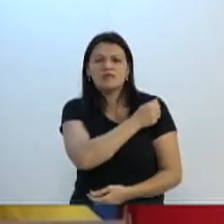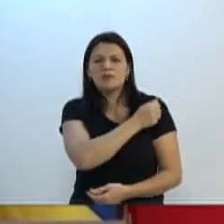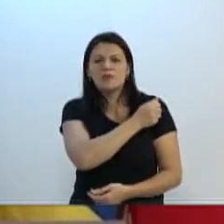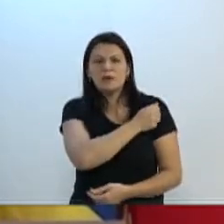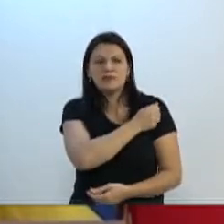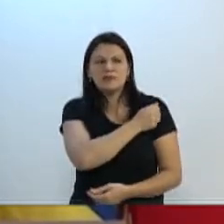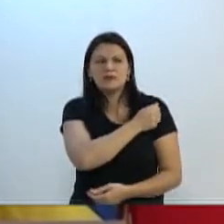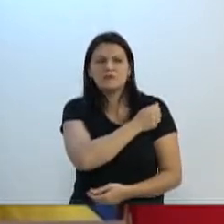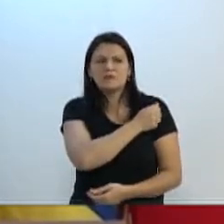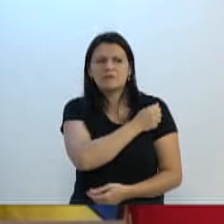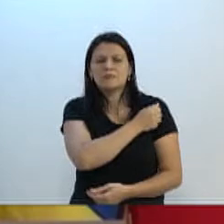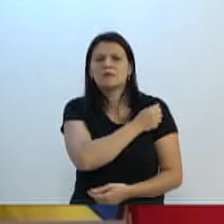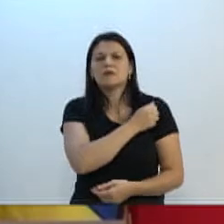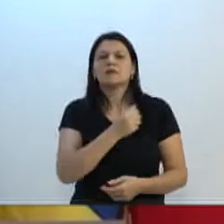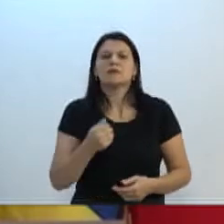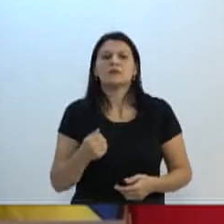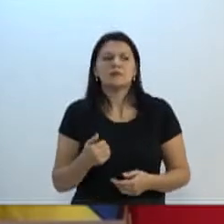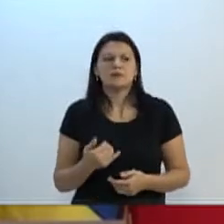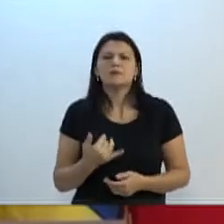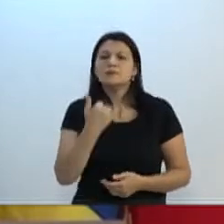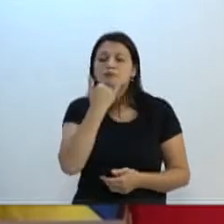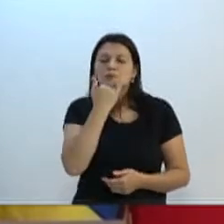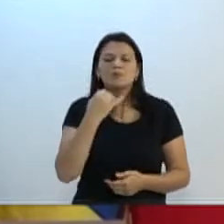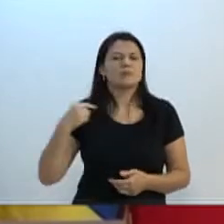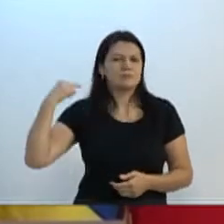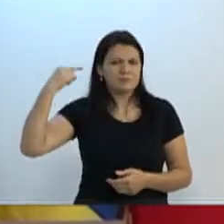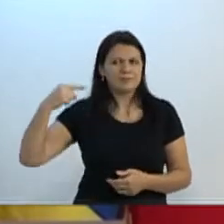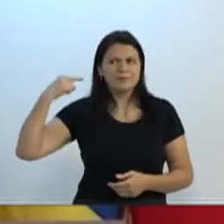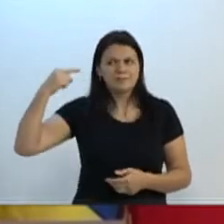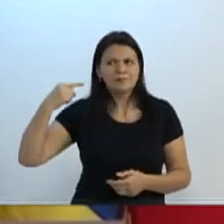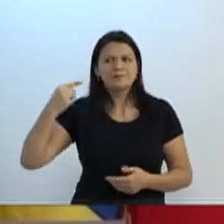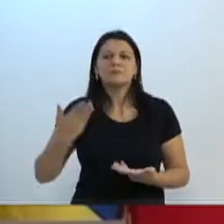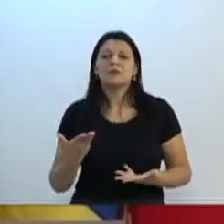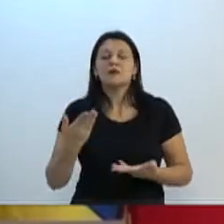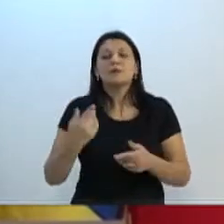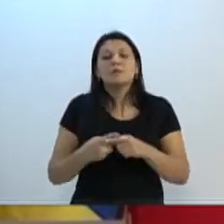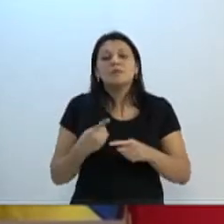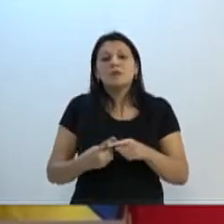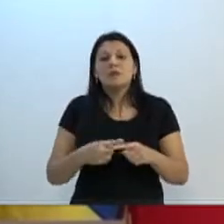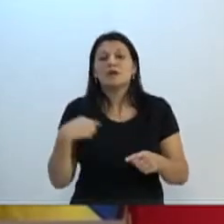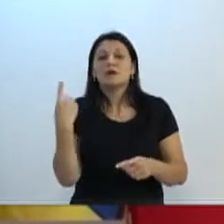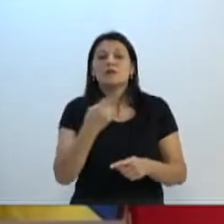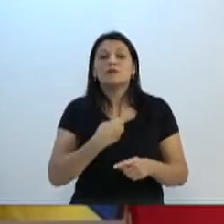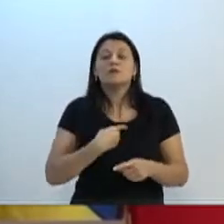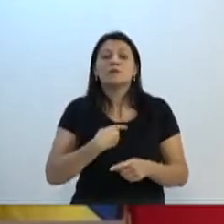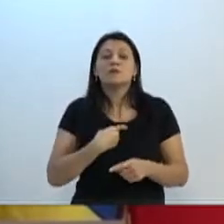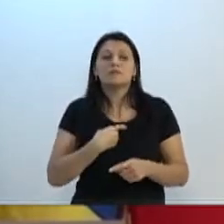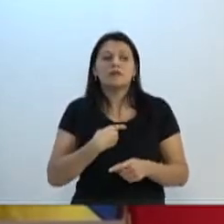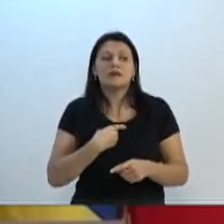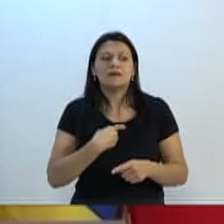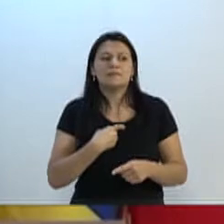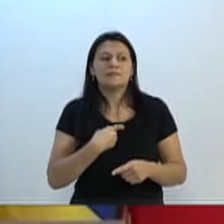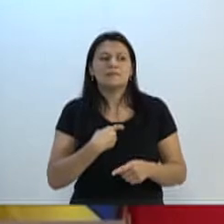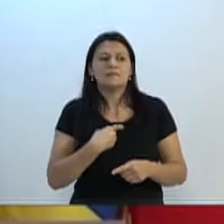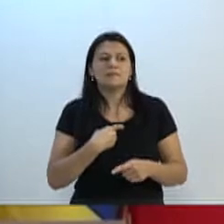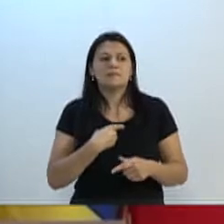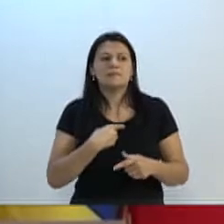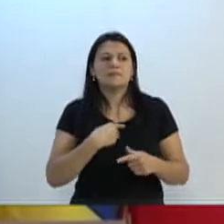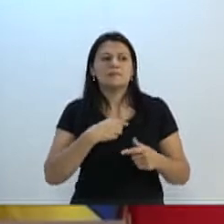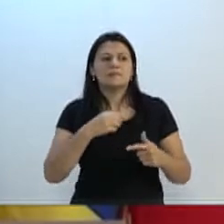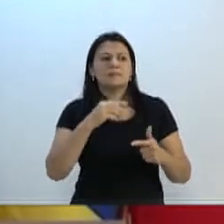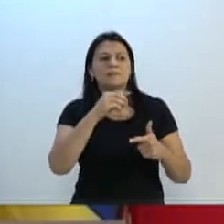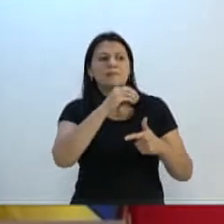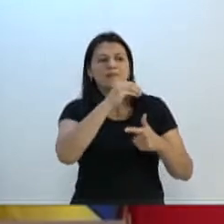aí nacional, que é uma discussão importante de talvez a gente dar um posicionamento nosso em relação ao Enem, vereador Adriano, por conta das dúvidas